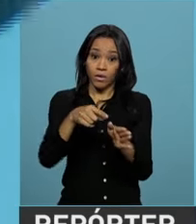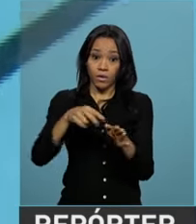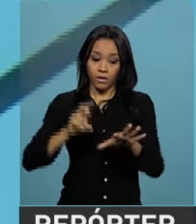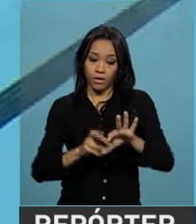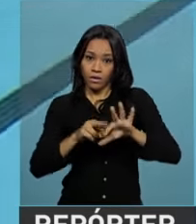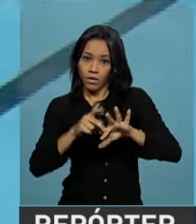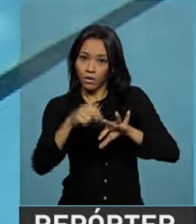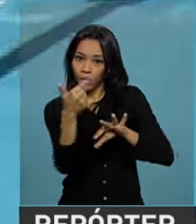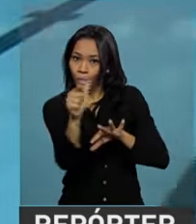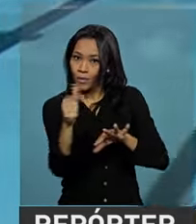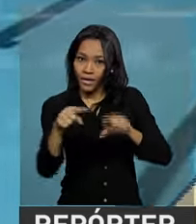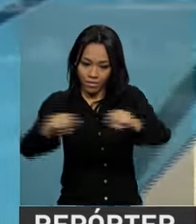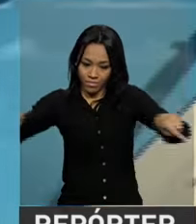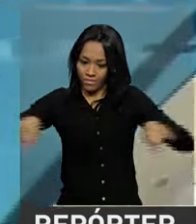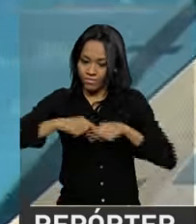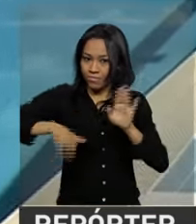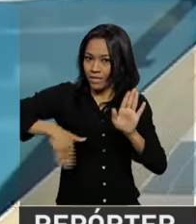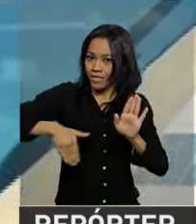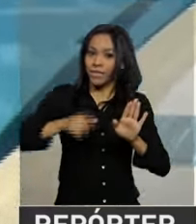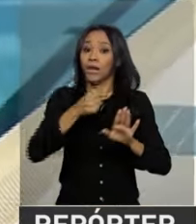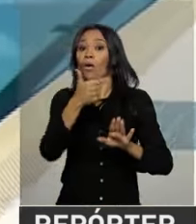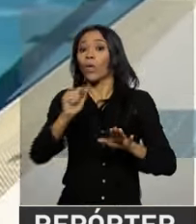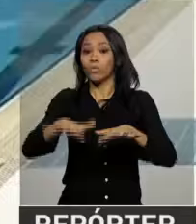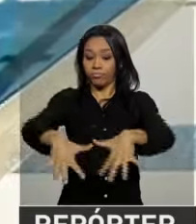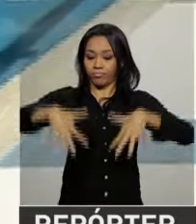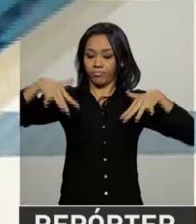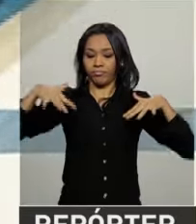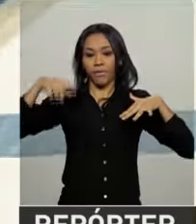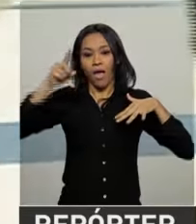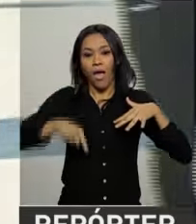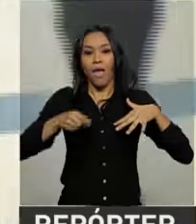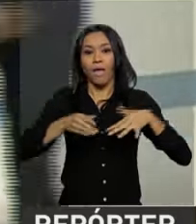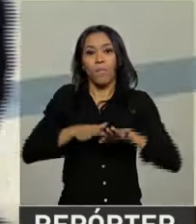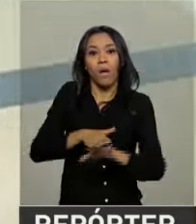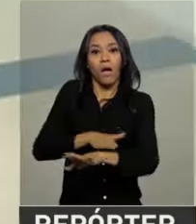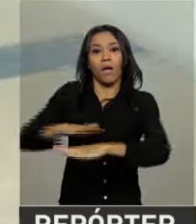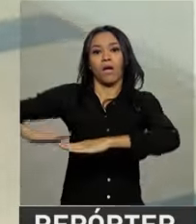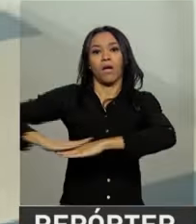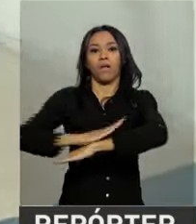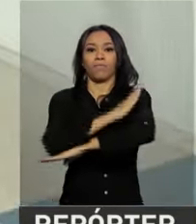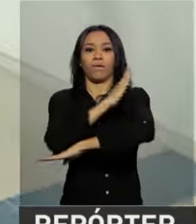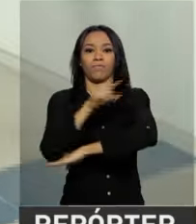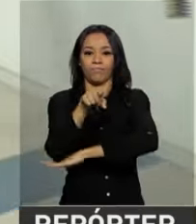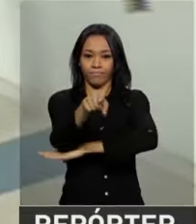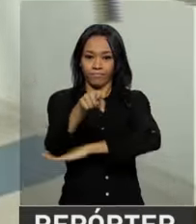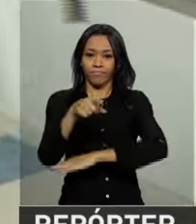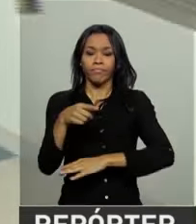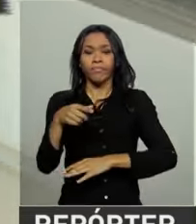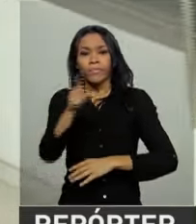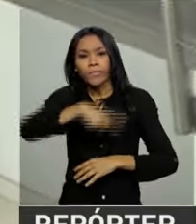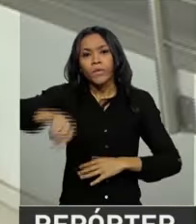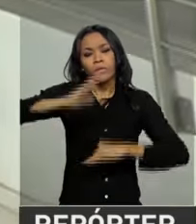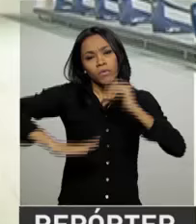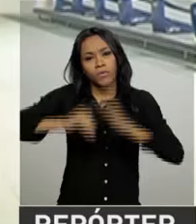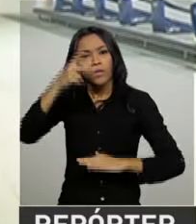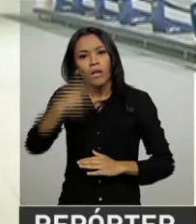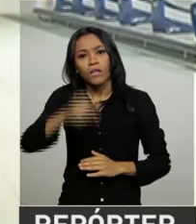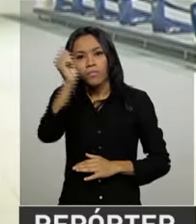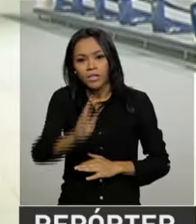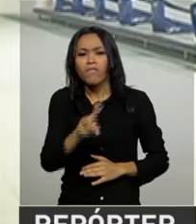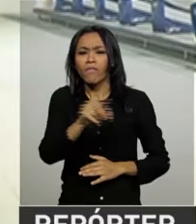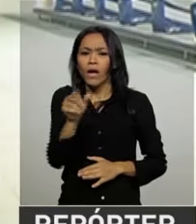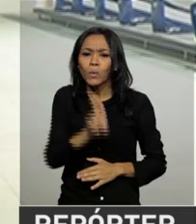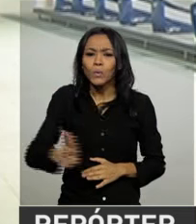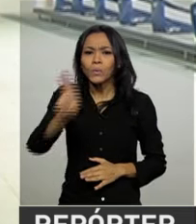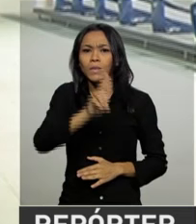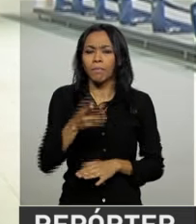degraus. Deste lado, o acesso à arquibancada é por meio desta rampa. Os atletas brasileiros vão usar a estrutura para treinar